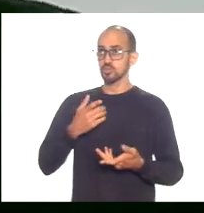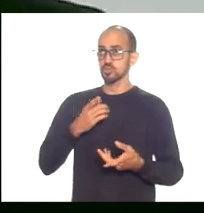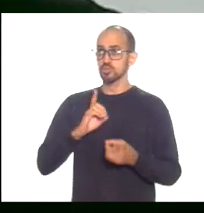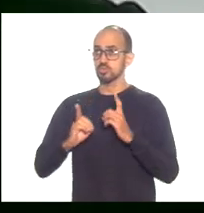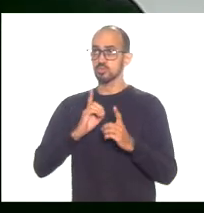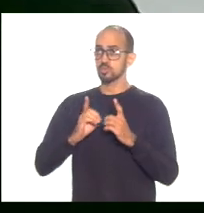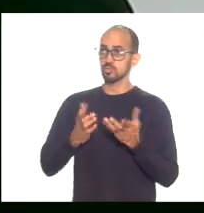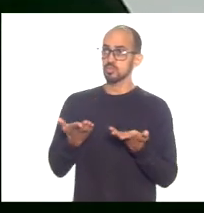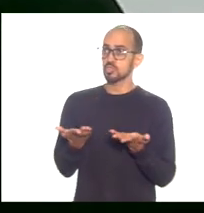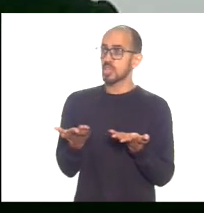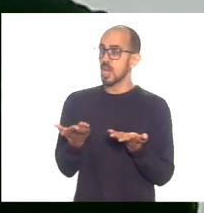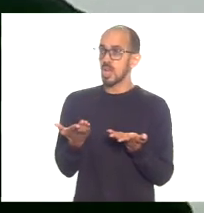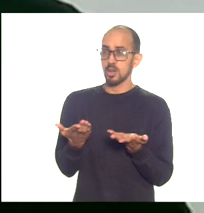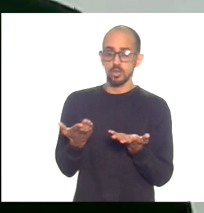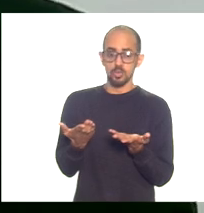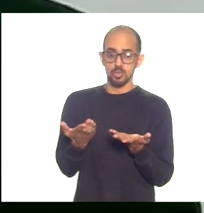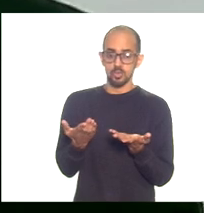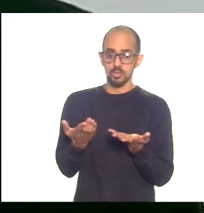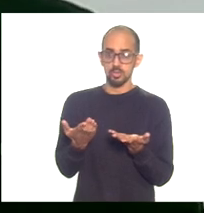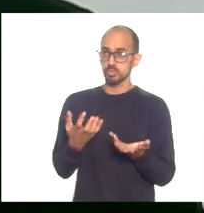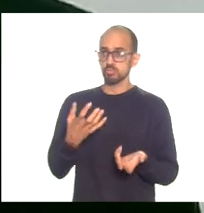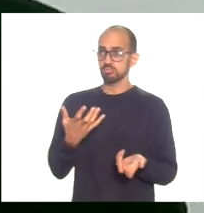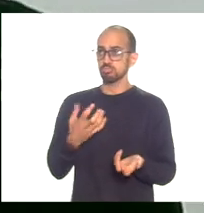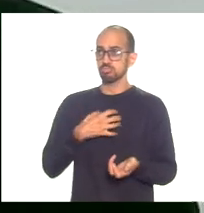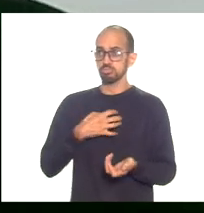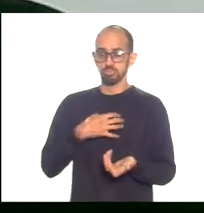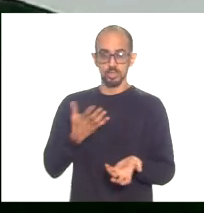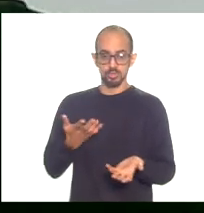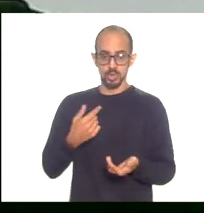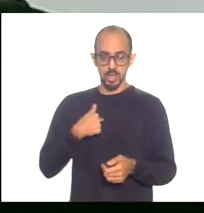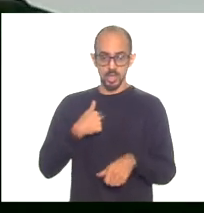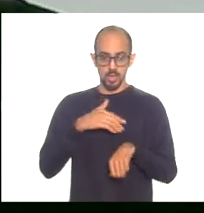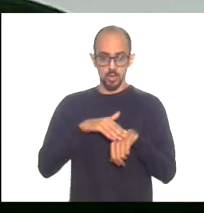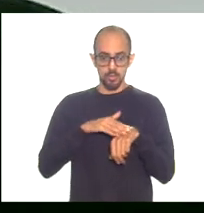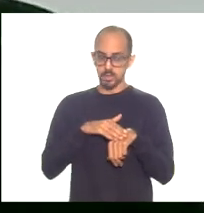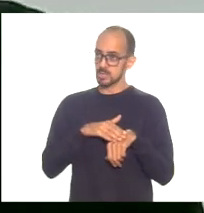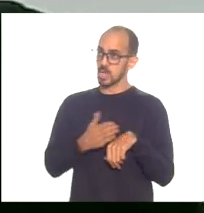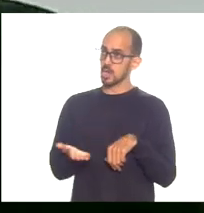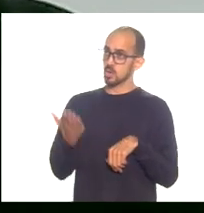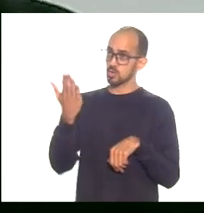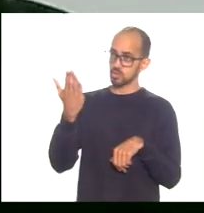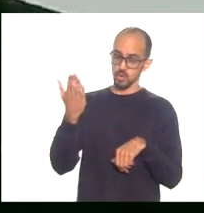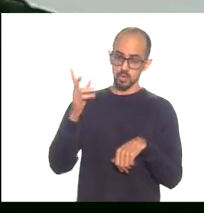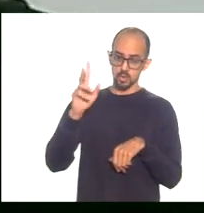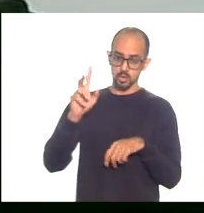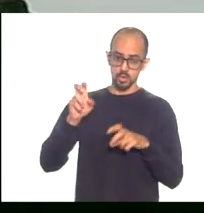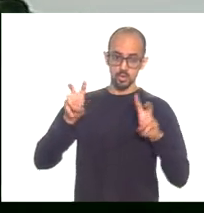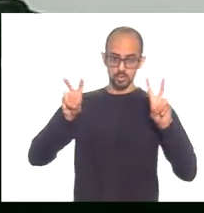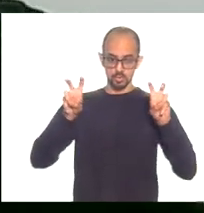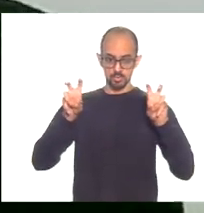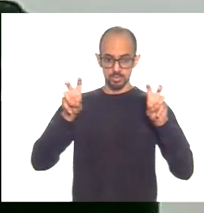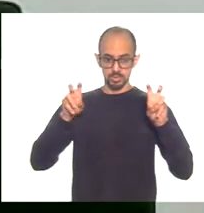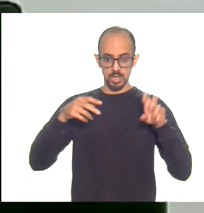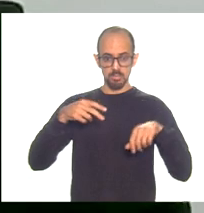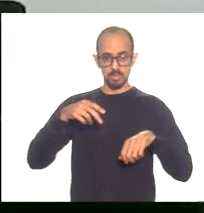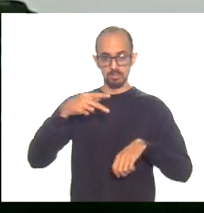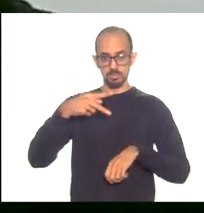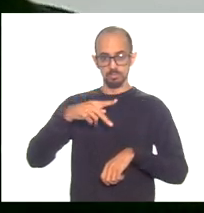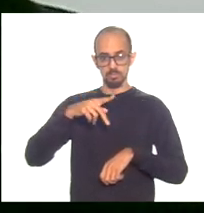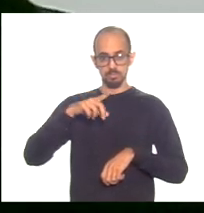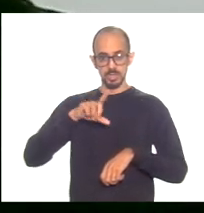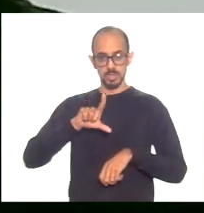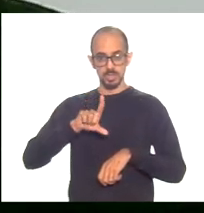nessa toada essa discussão. Eu conversei com Vossa Excelência sobre este tema do PDL